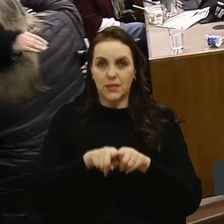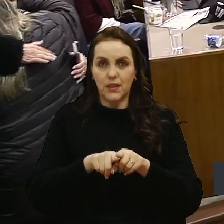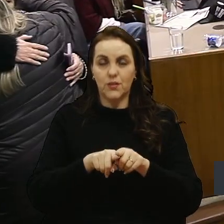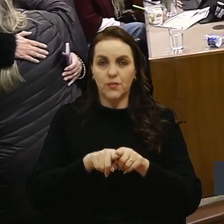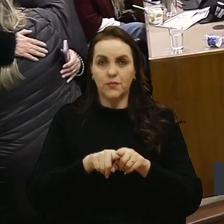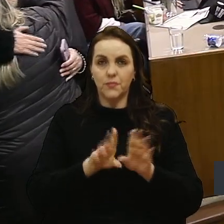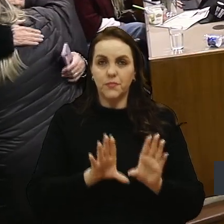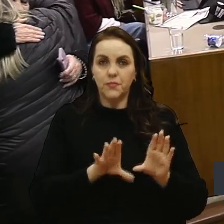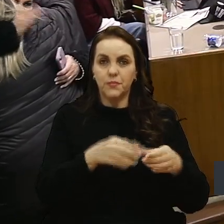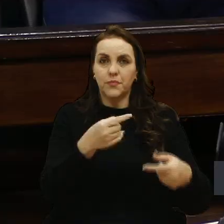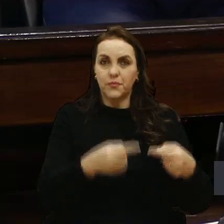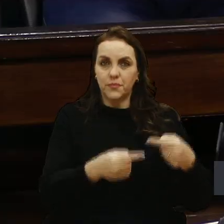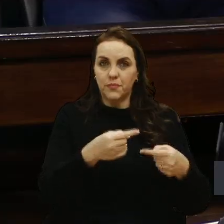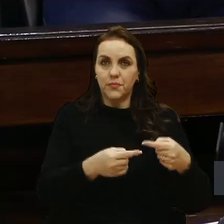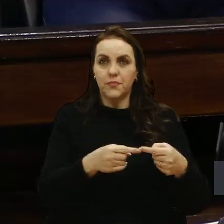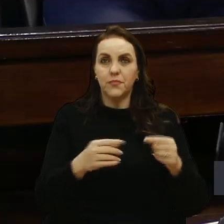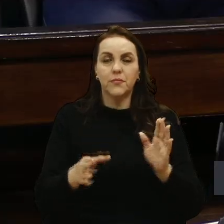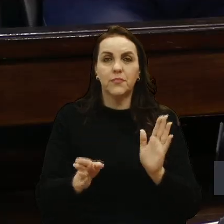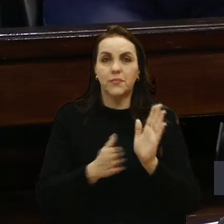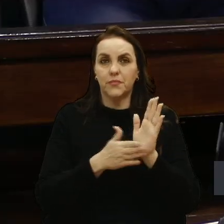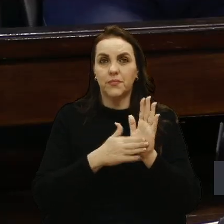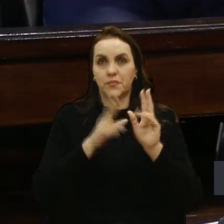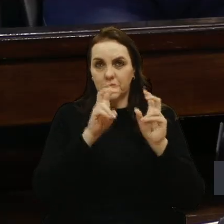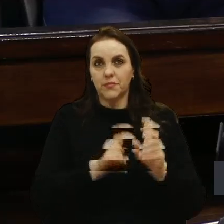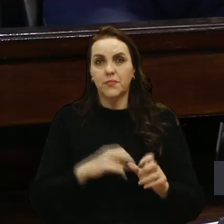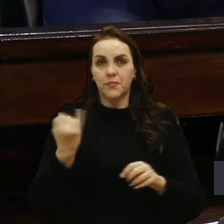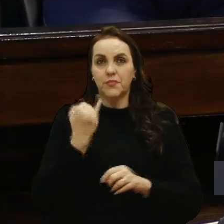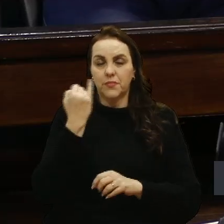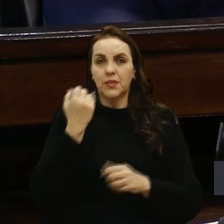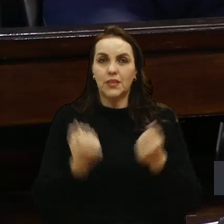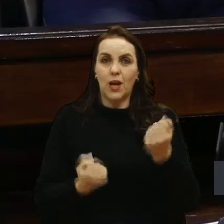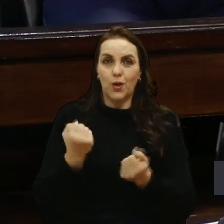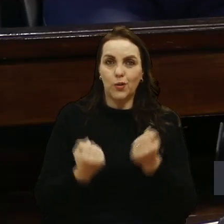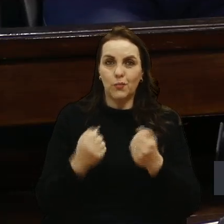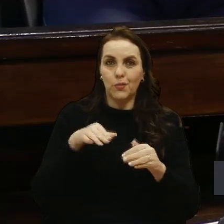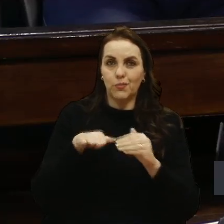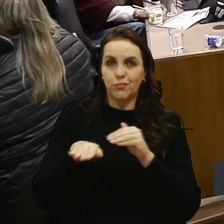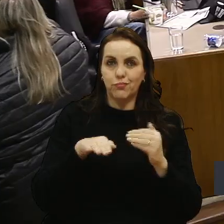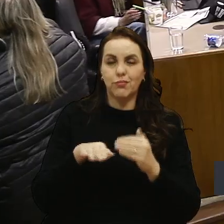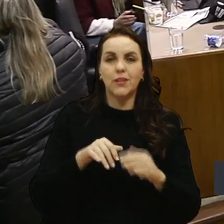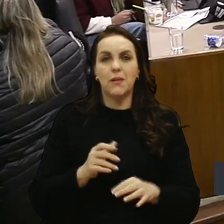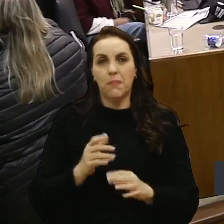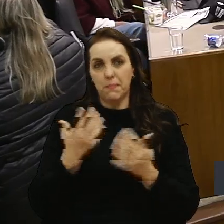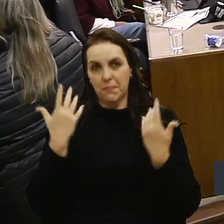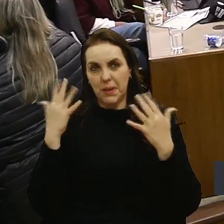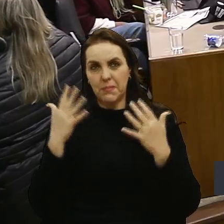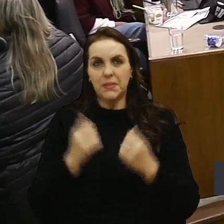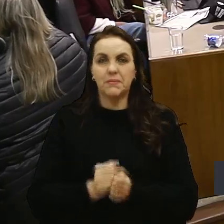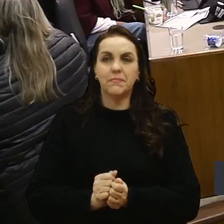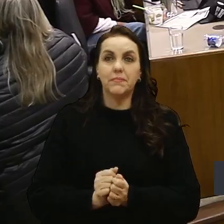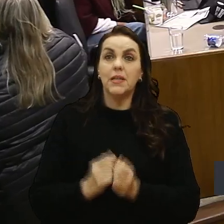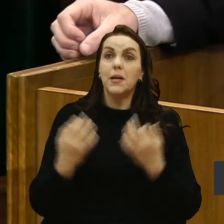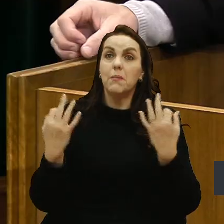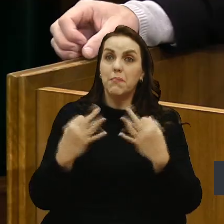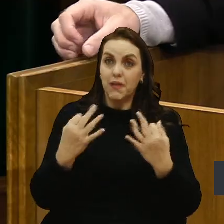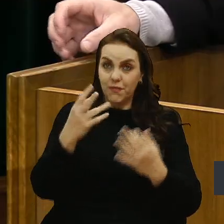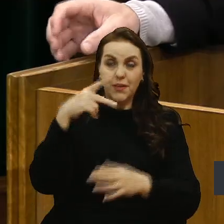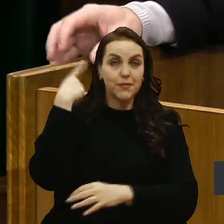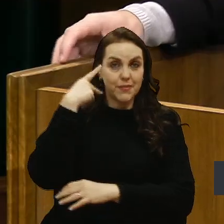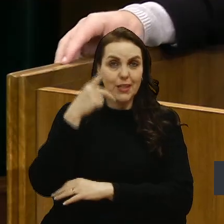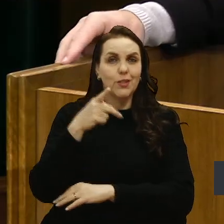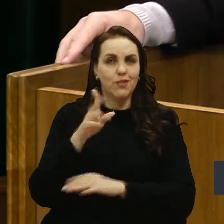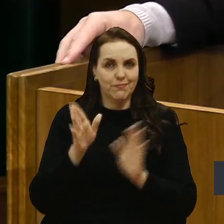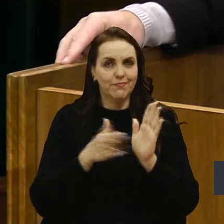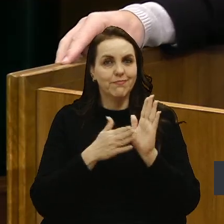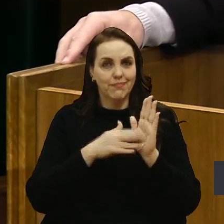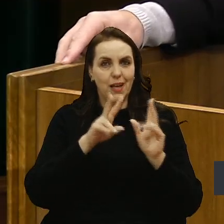parlamentar de uma pauta muito importante, que é a do automobilismo. Seria isso. Parabéns. Muito obrigado. Perfeito, vereador. E essa aí também é uma pauta que logo,